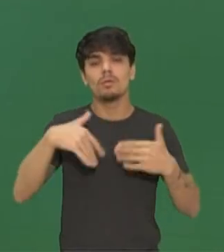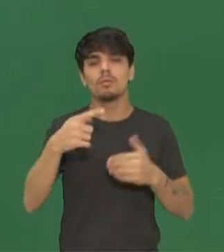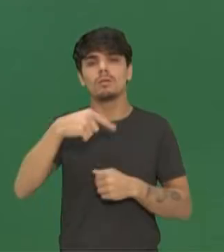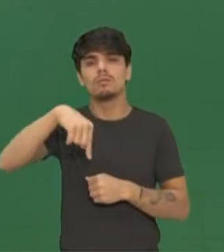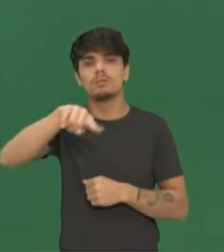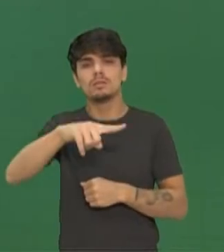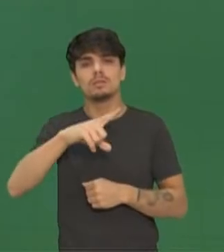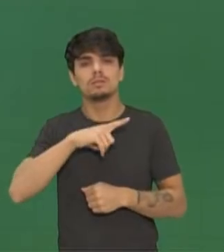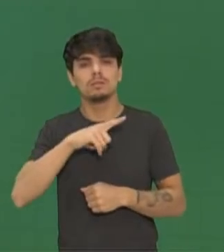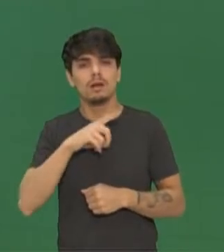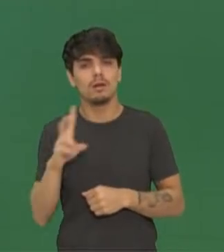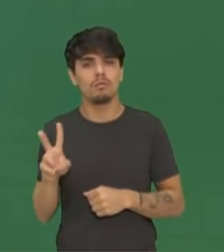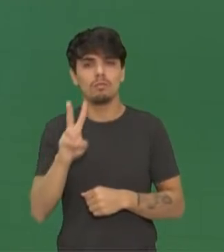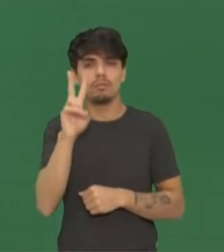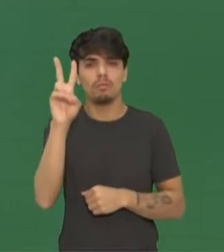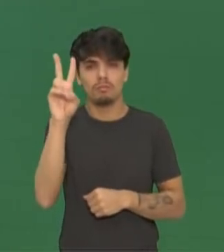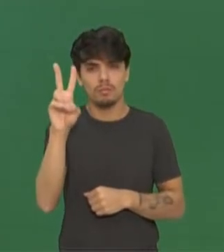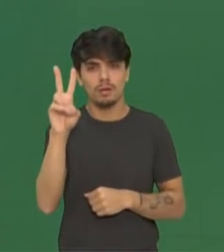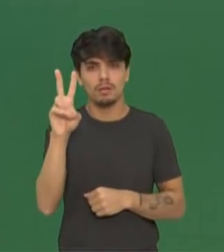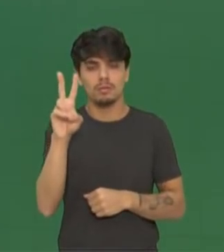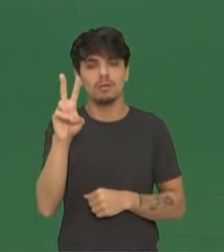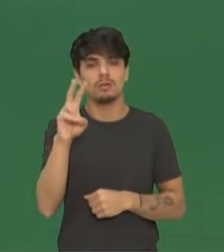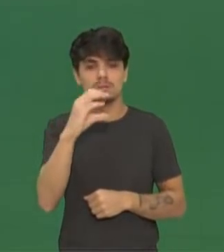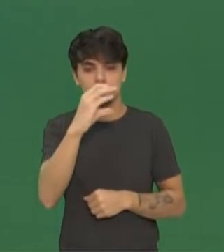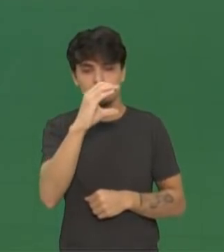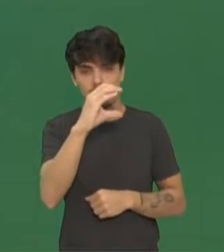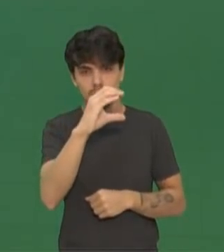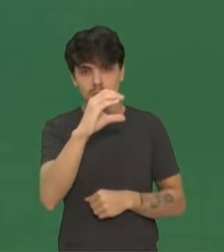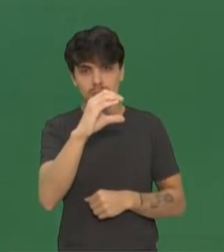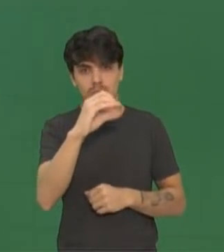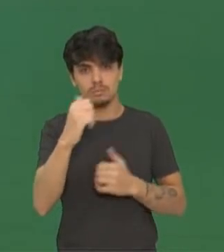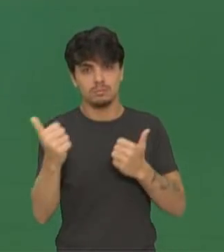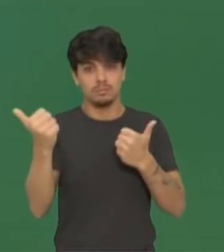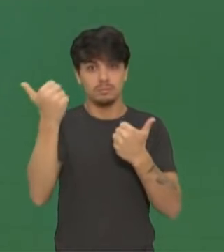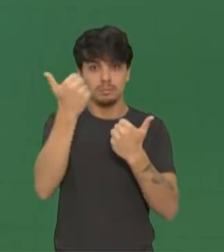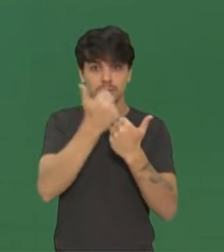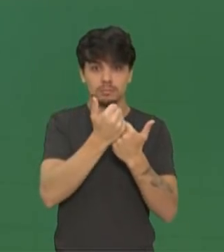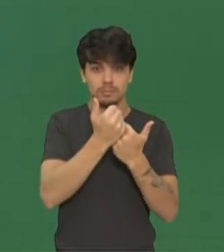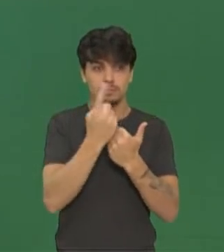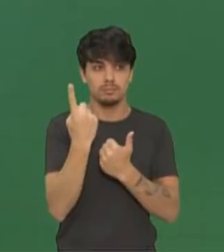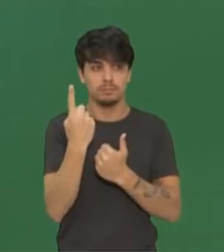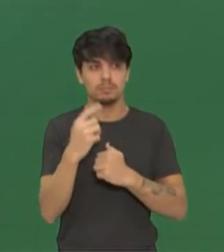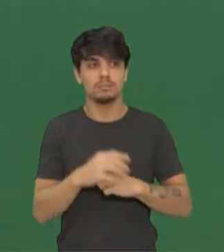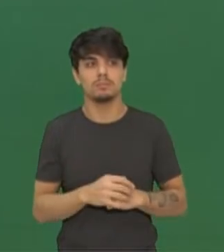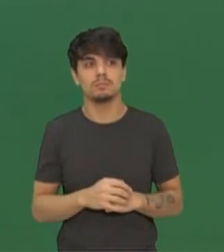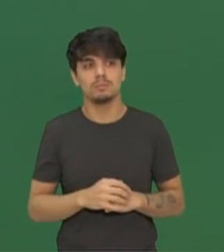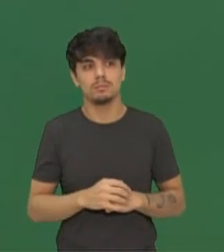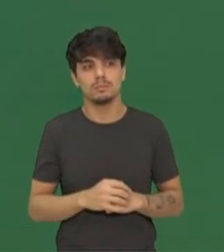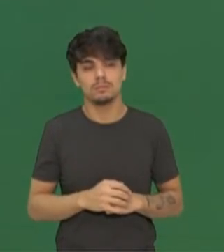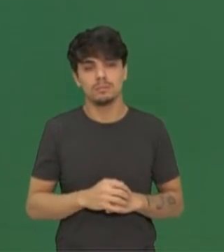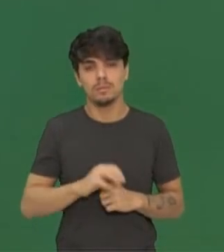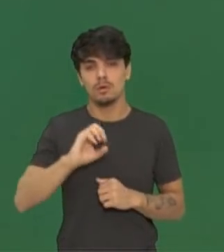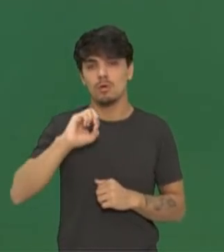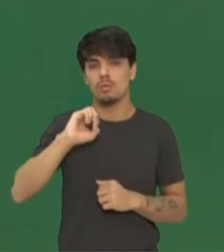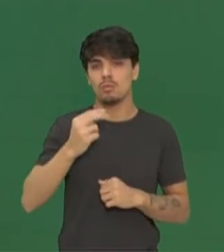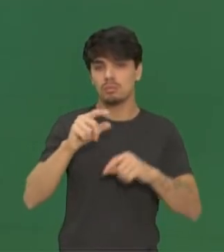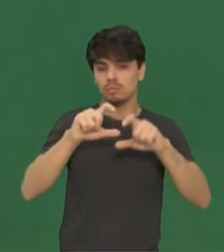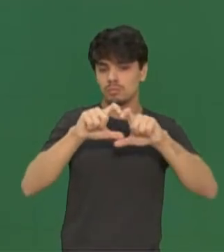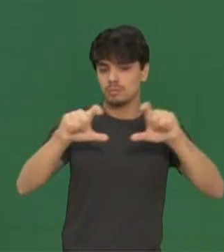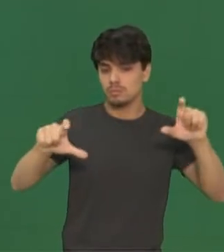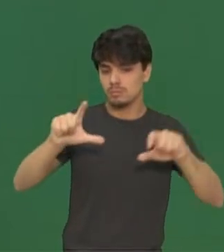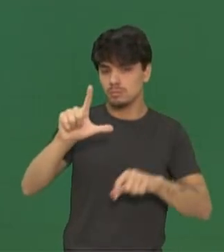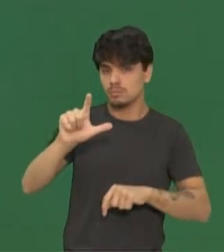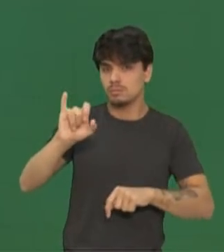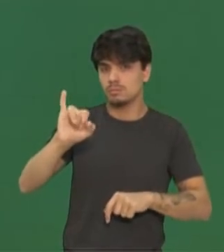tiverem um valor em temperatura Celsius, você vai substituir aqui, certo? Ou na equação literal que a